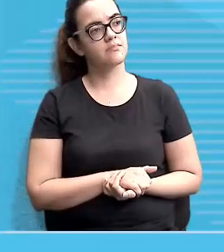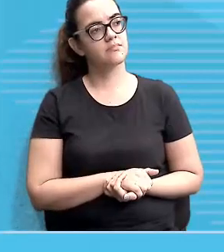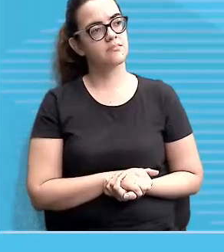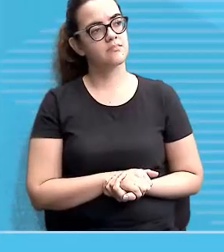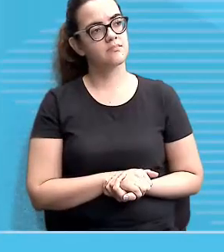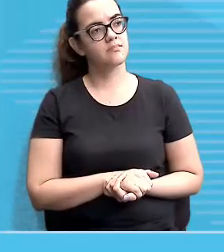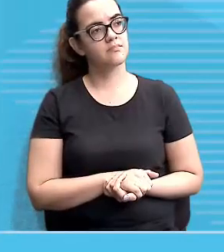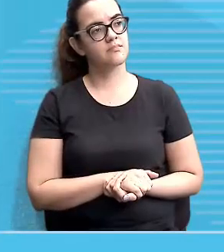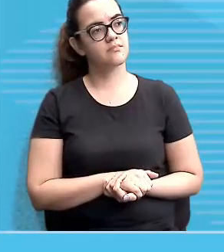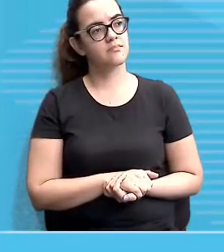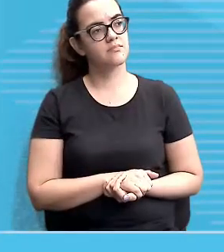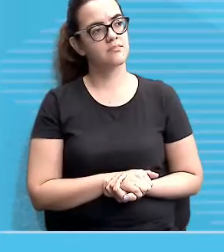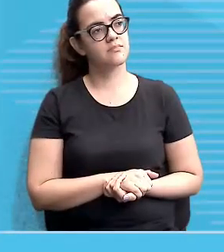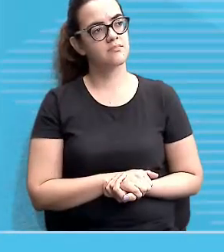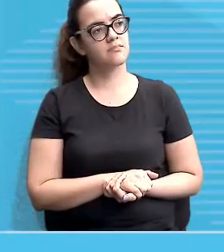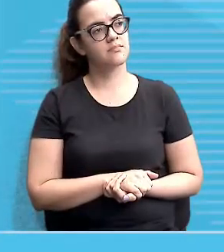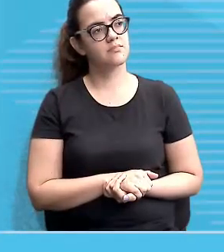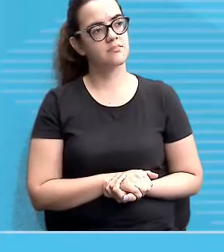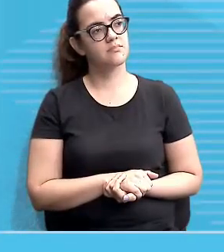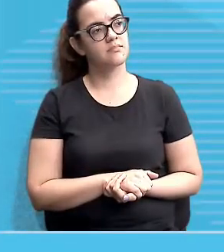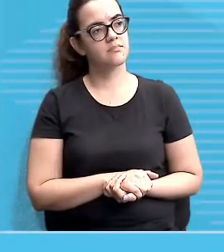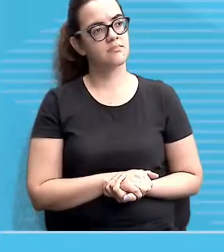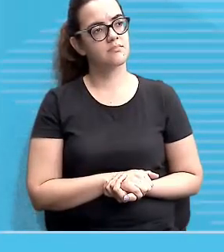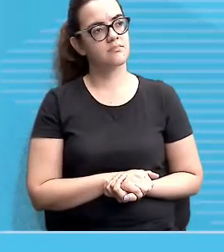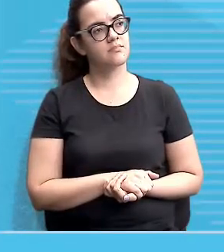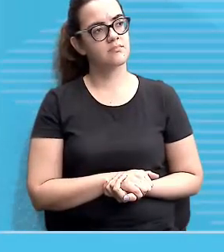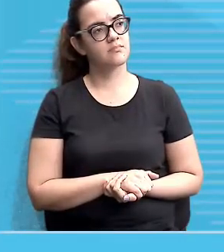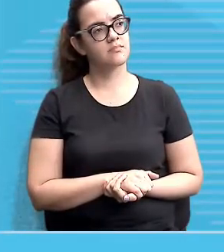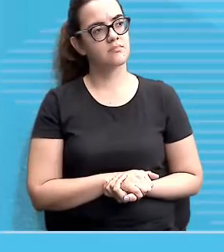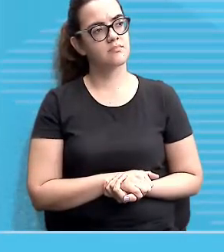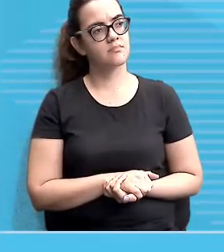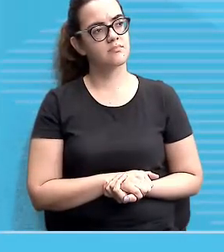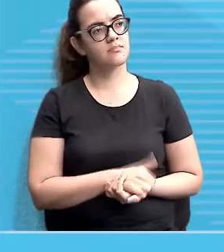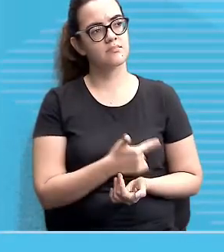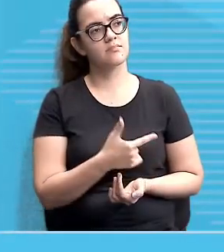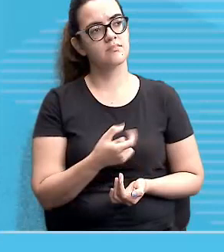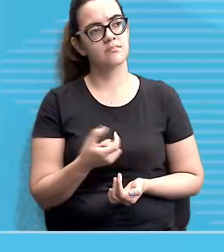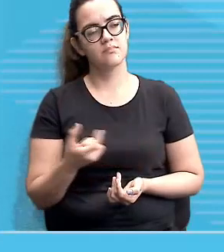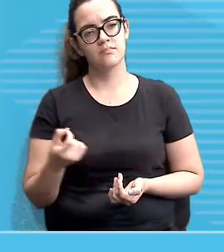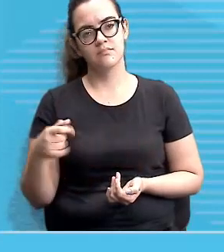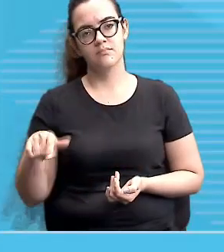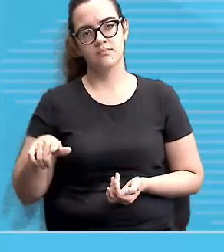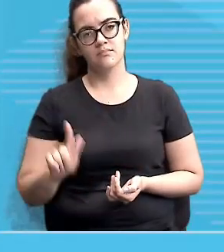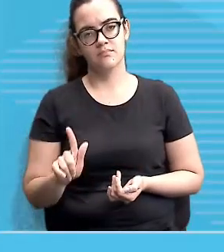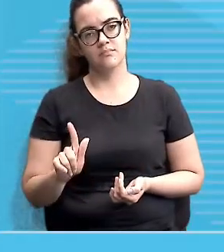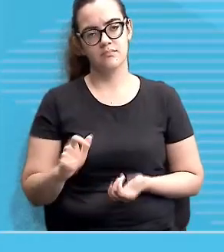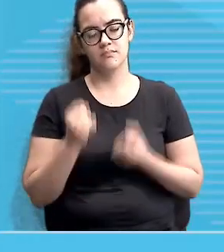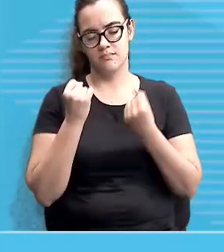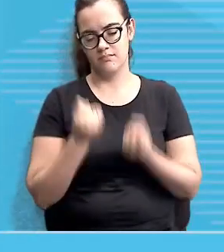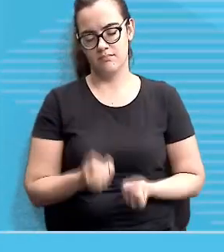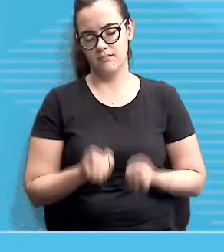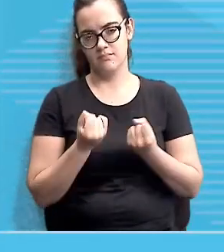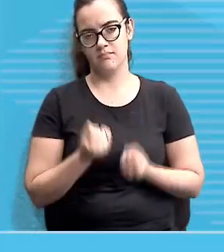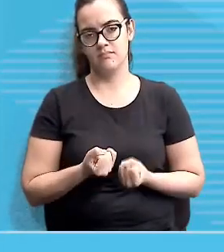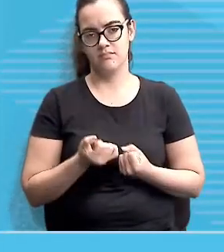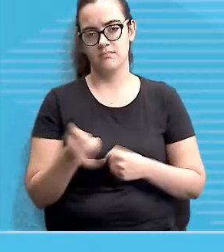um bloco de cobre com 200g de massa